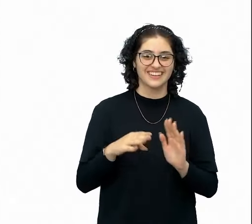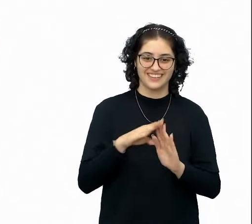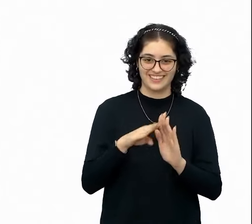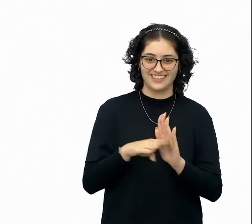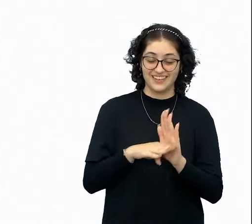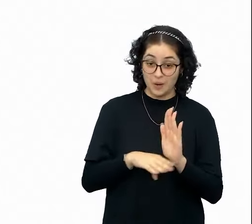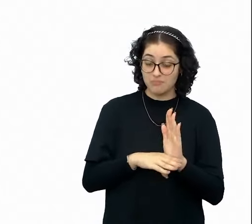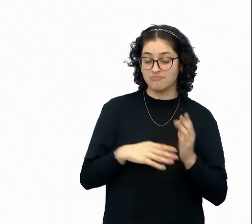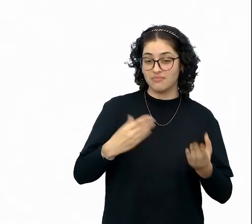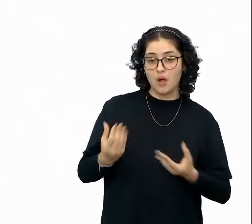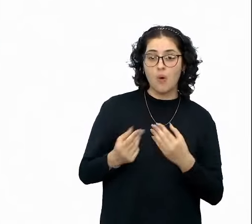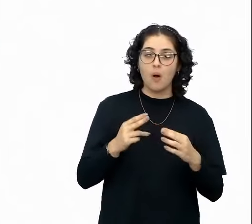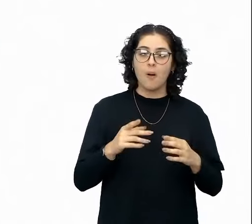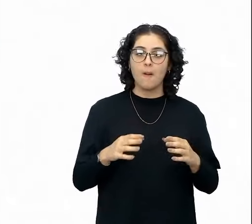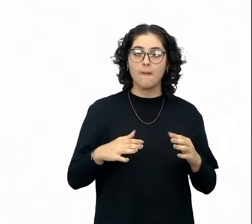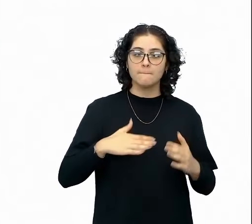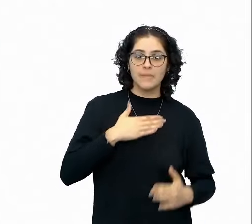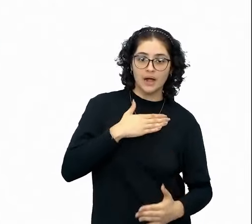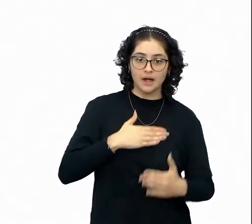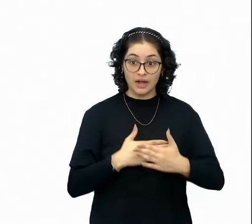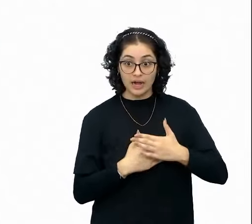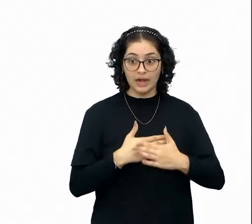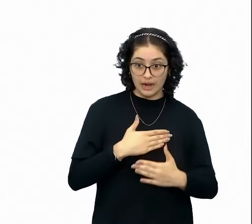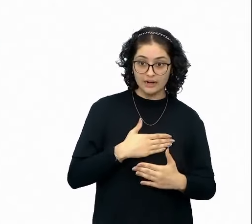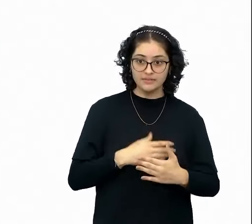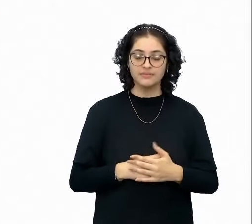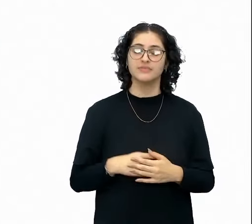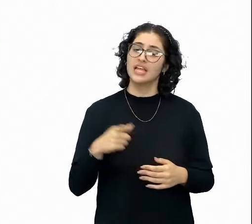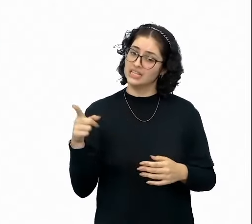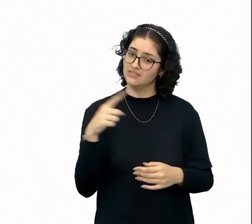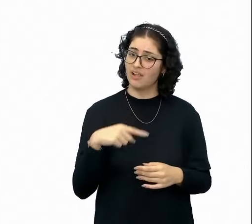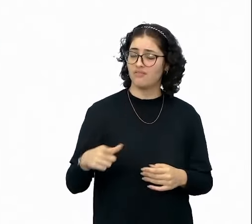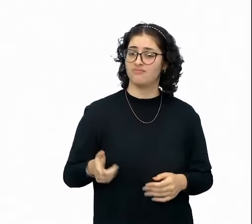operar uma máquina, né? A gente faz muito isso,